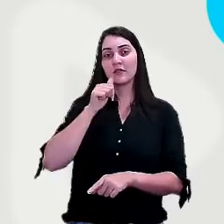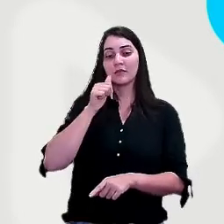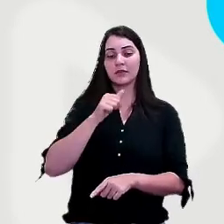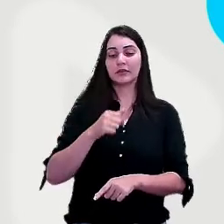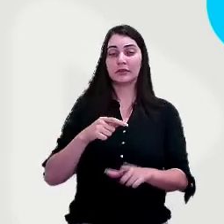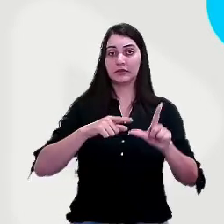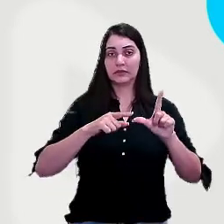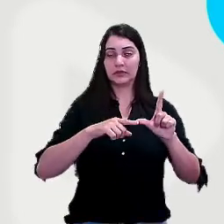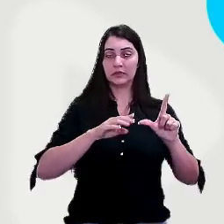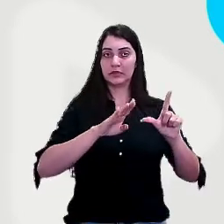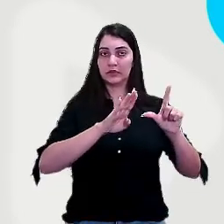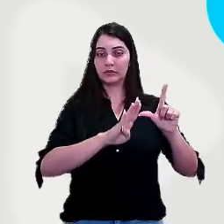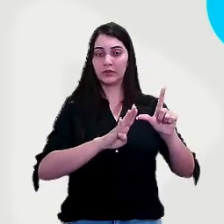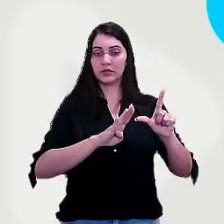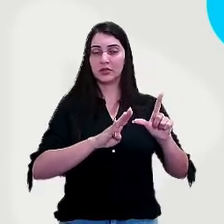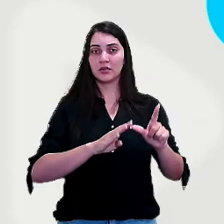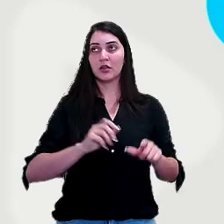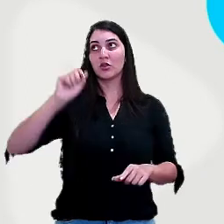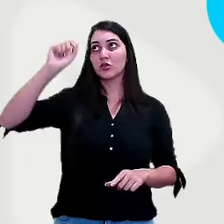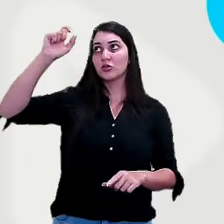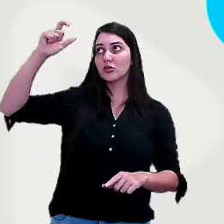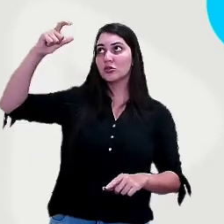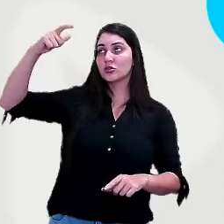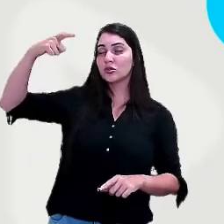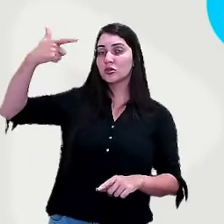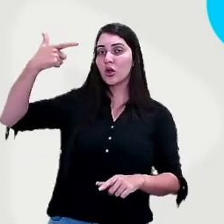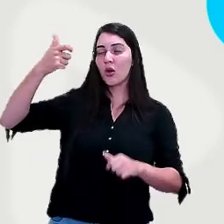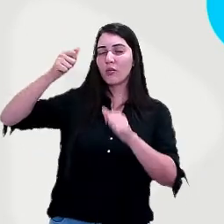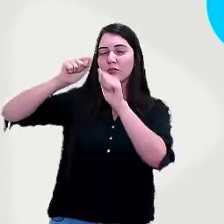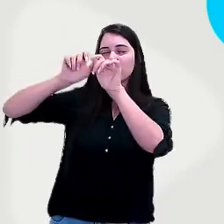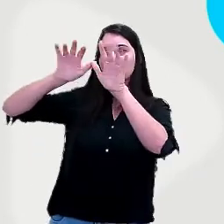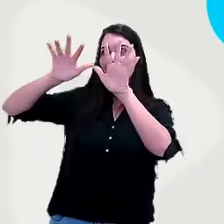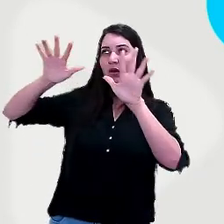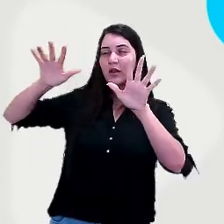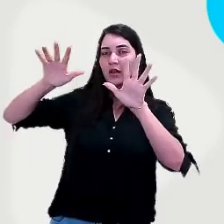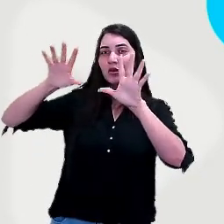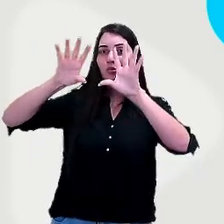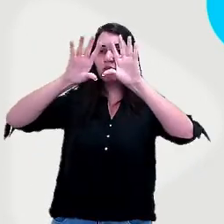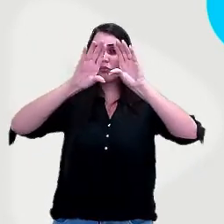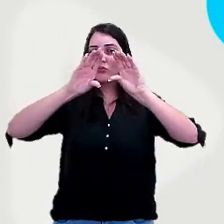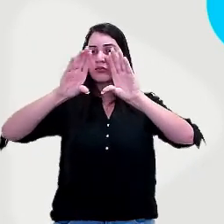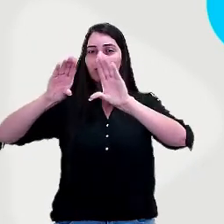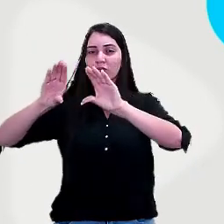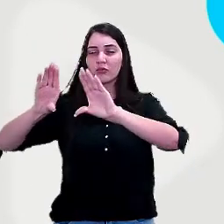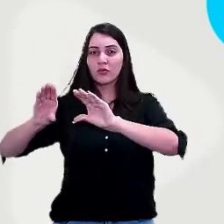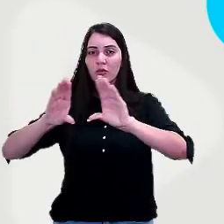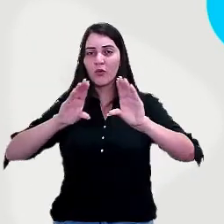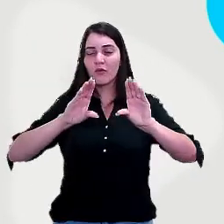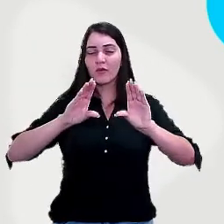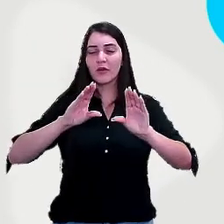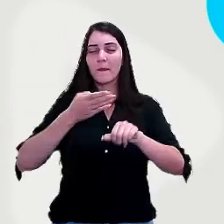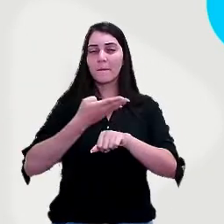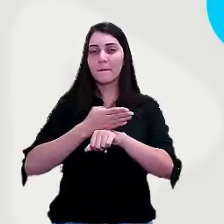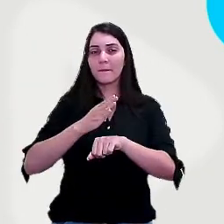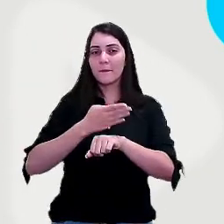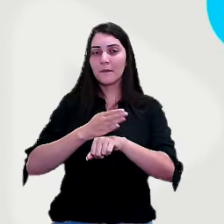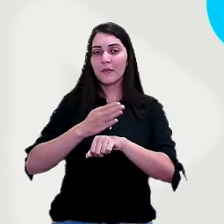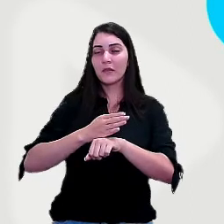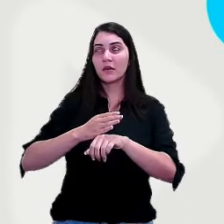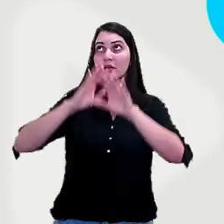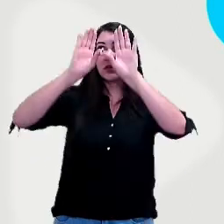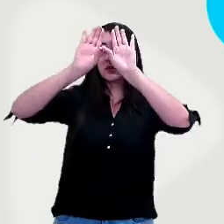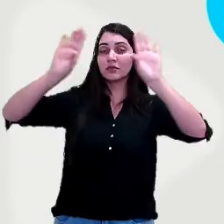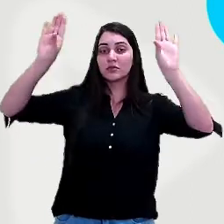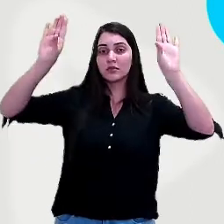brilhando e nuvens estão brancas no céu. Para sol, eu uso o ou